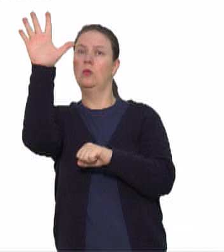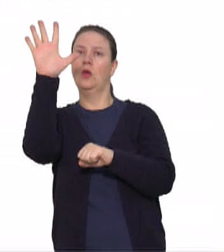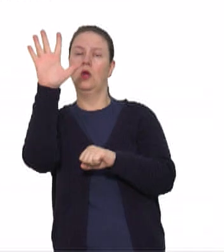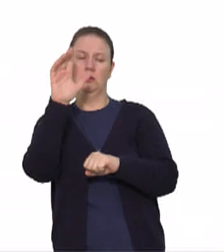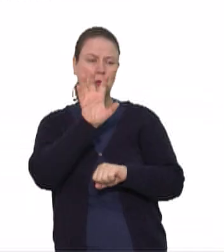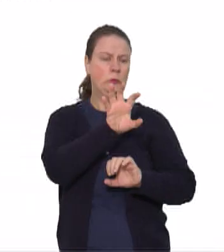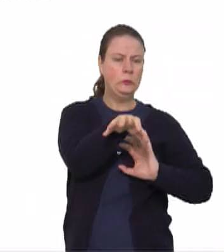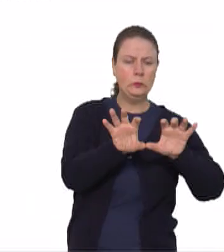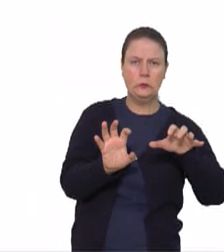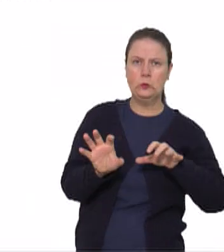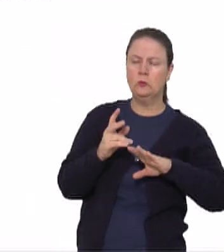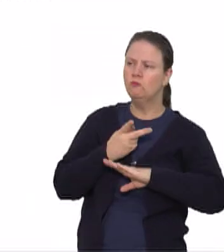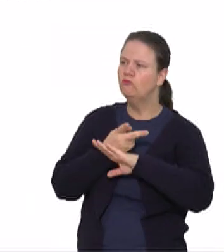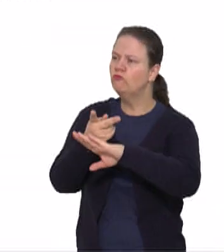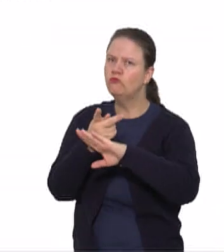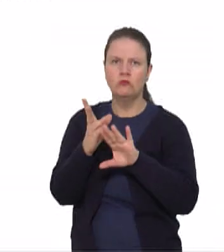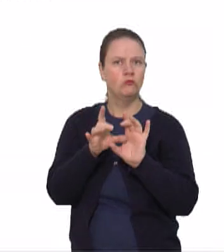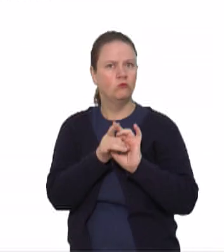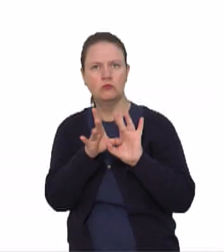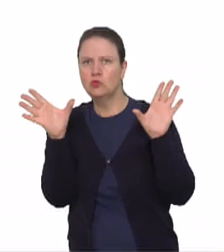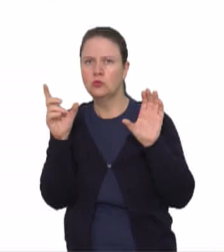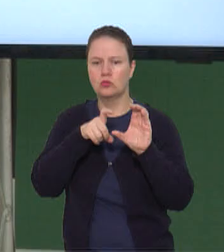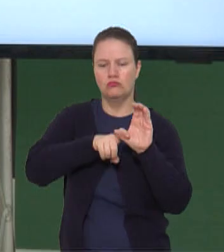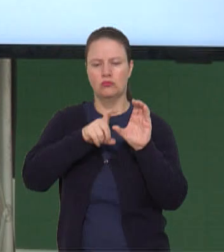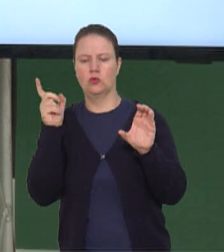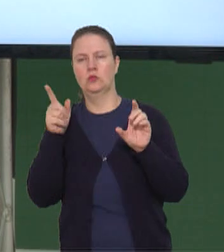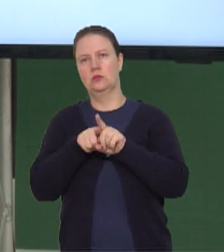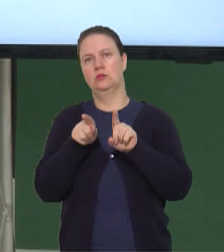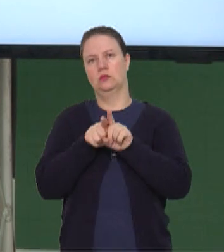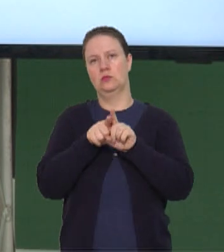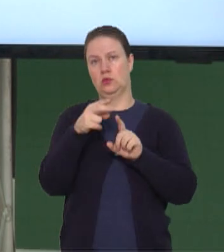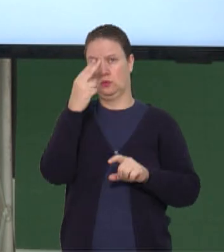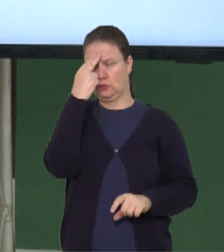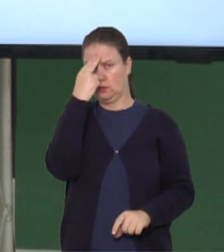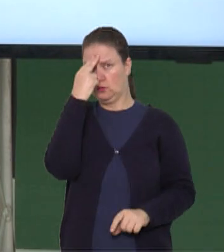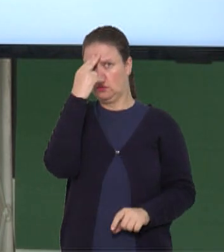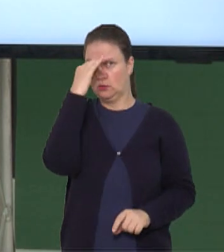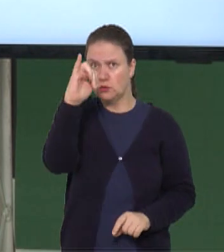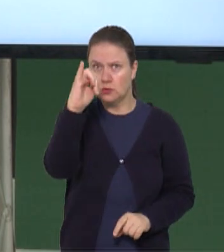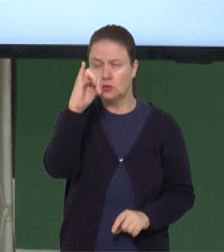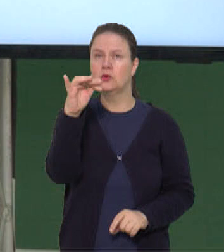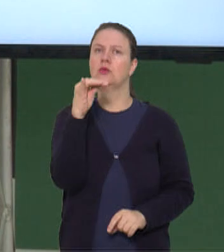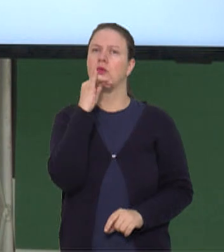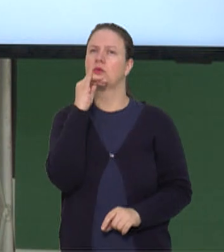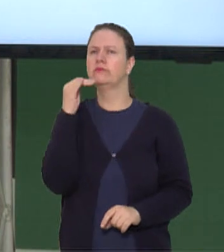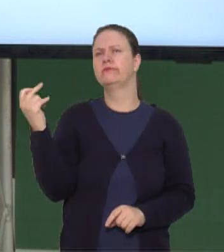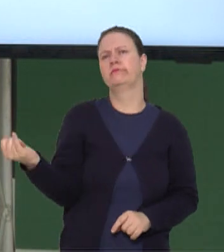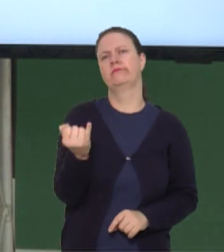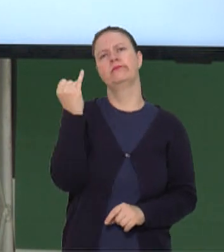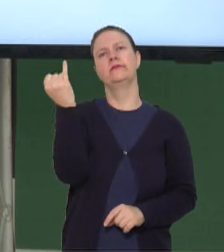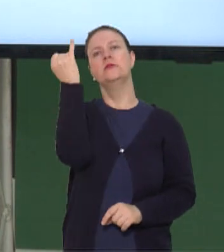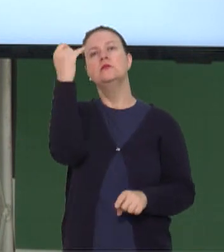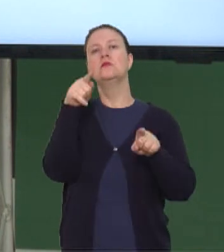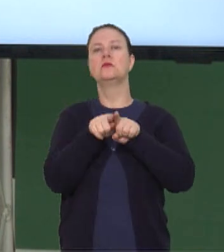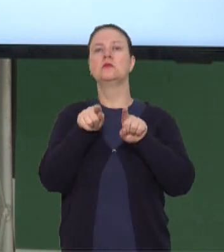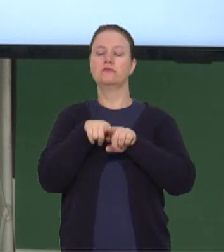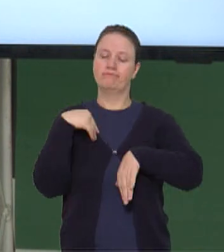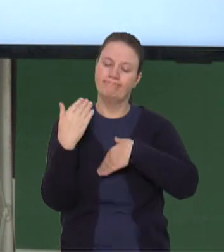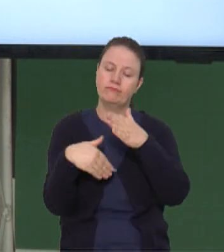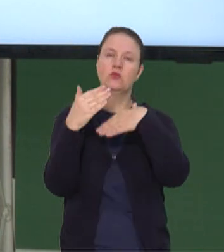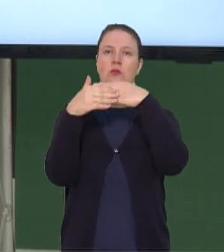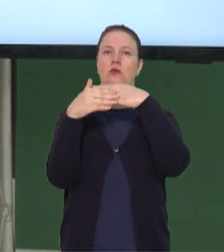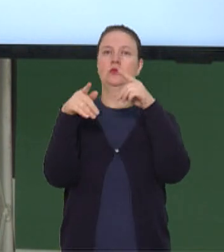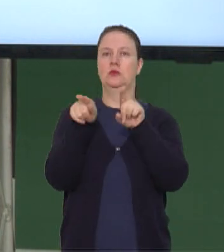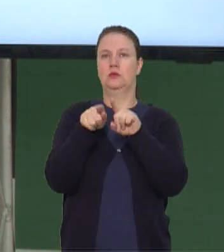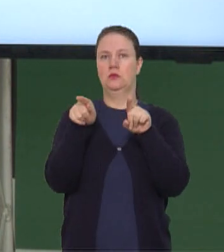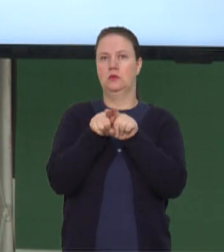como é o caso haitiano, né, o Haiti. E o Haiti, ele é um exemplo mais importante ainda, porque esse processo de independência é